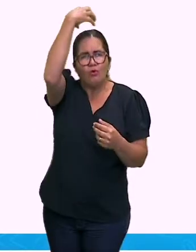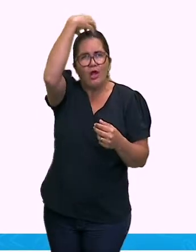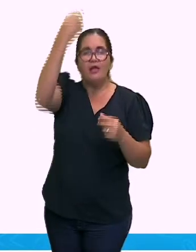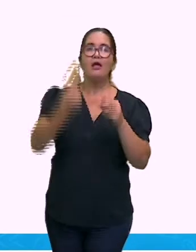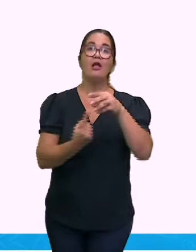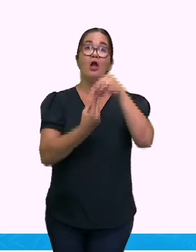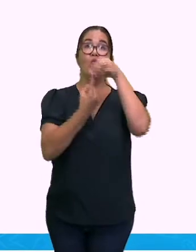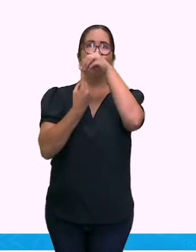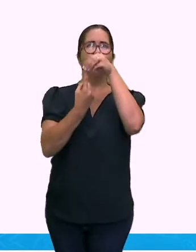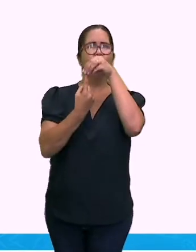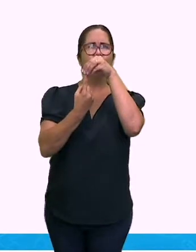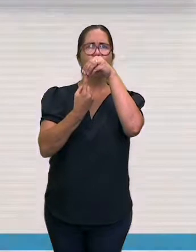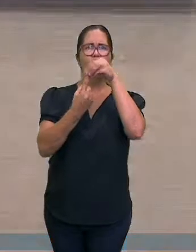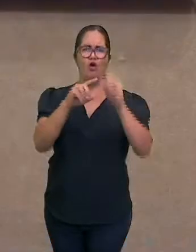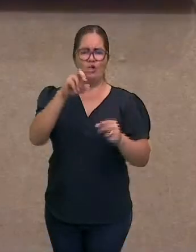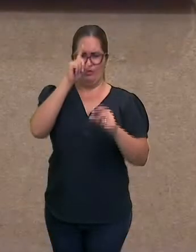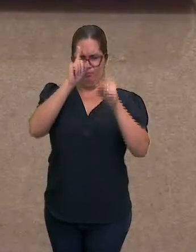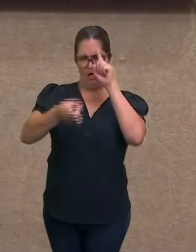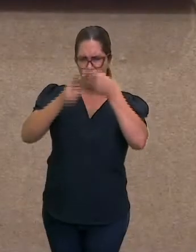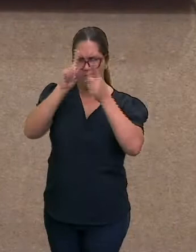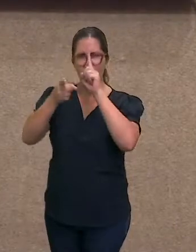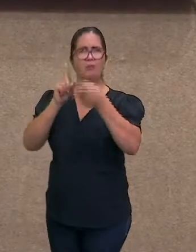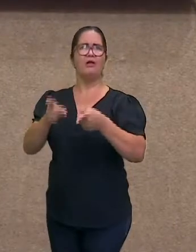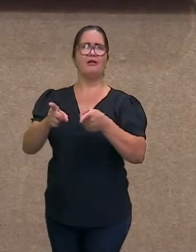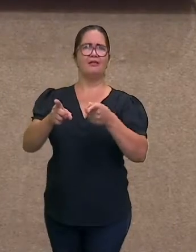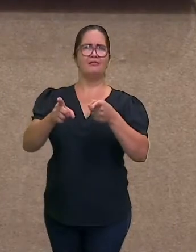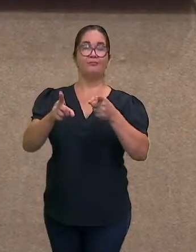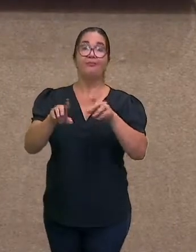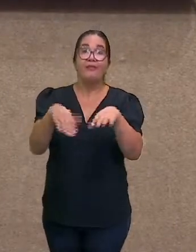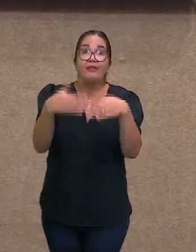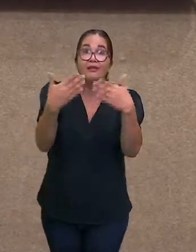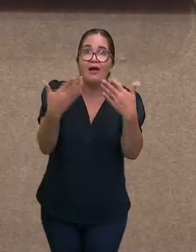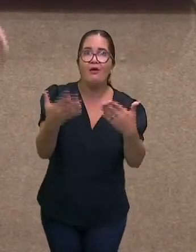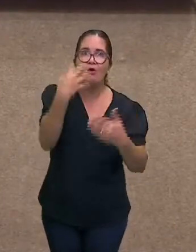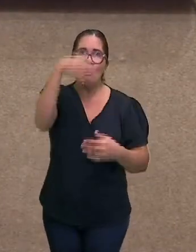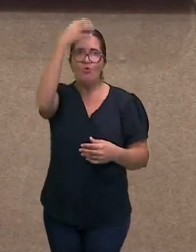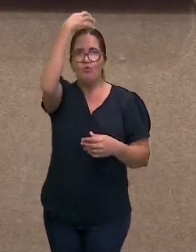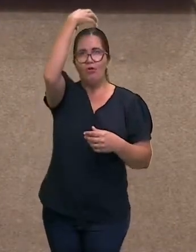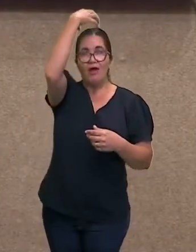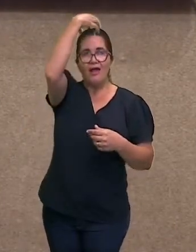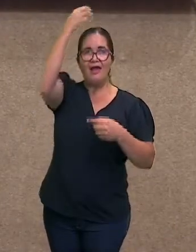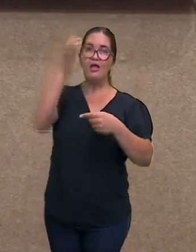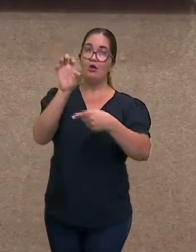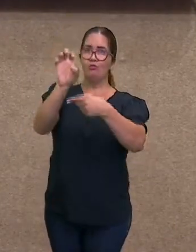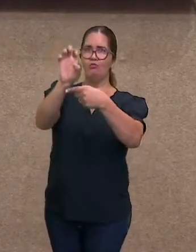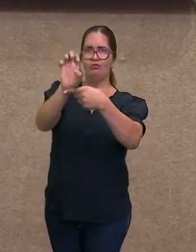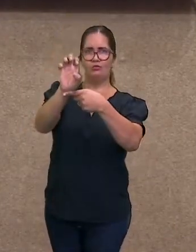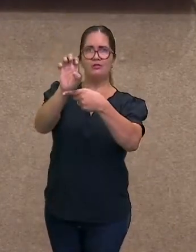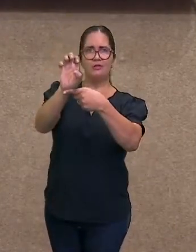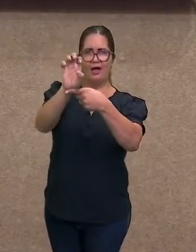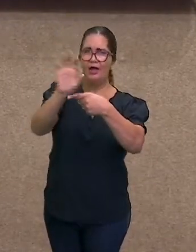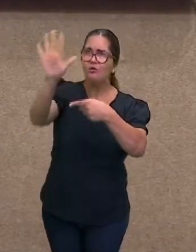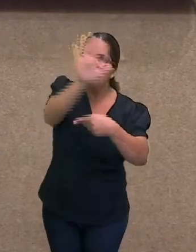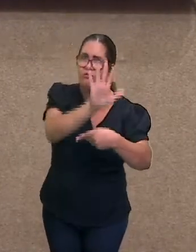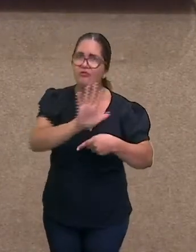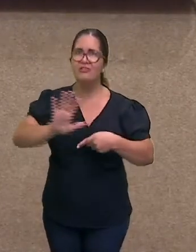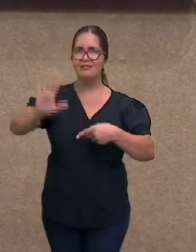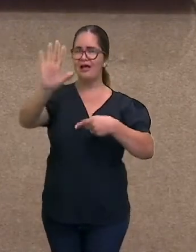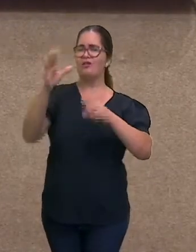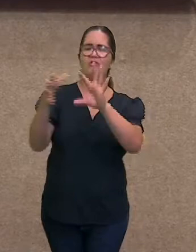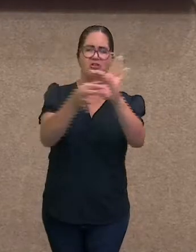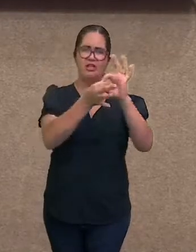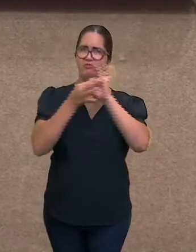governo, o rei estava totalmente identificado com o Estado, ou seja, não há